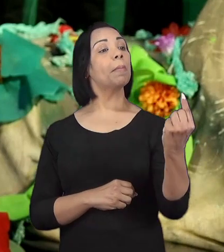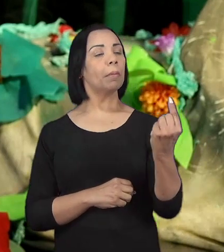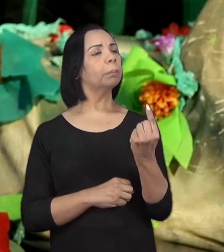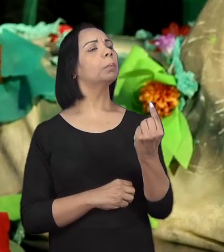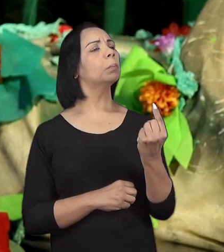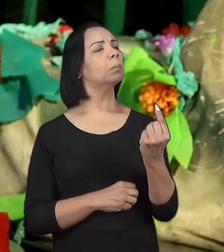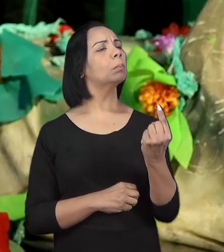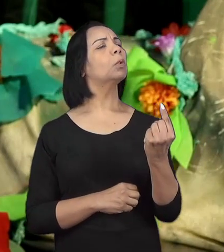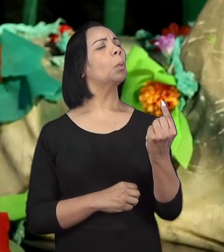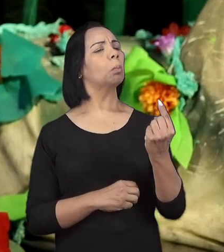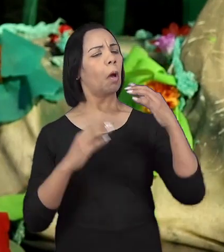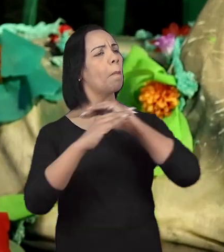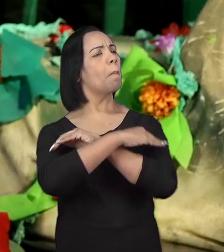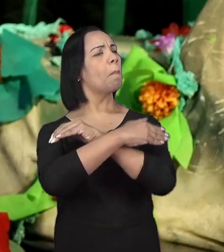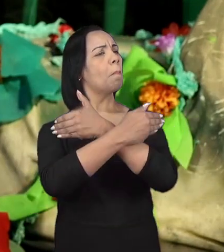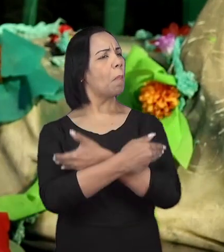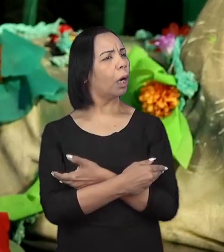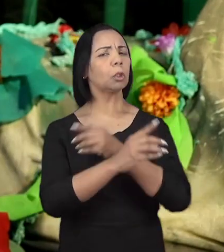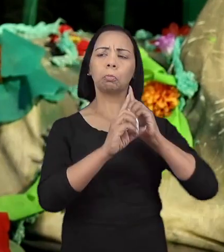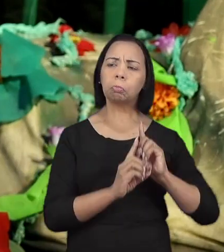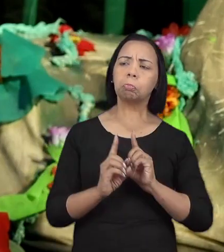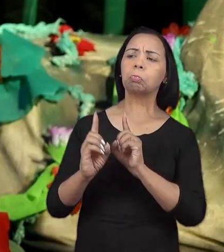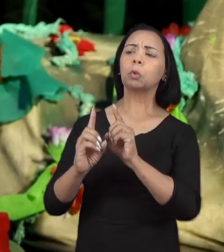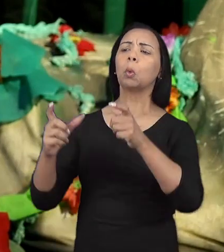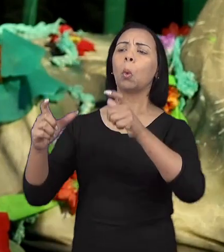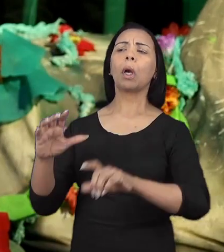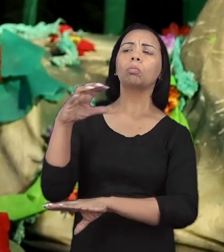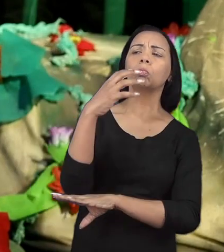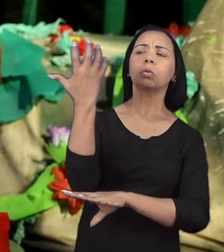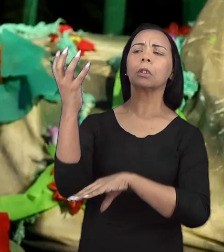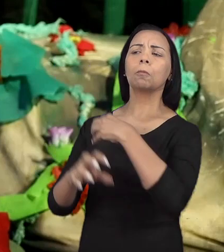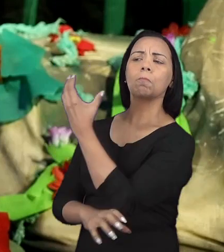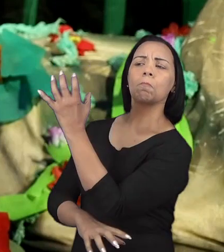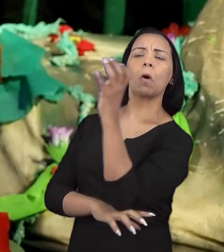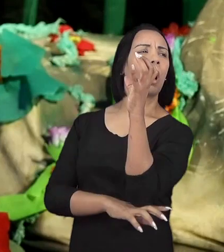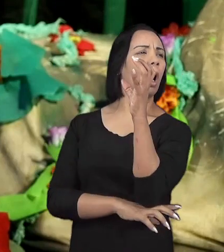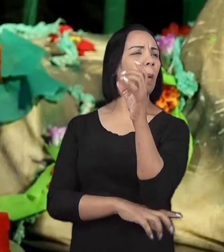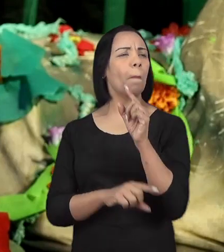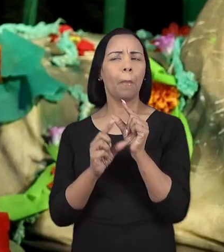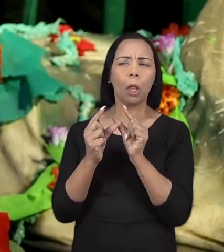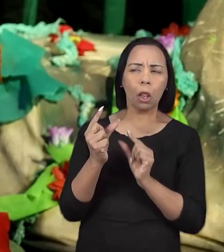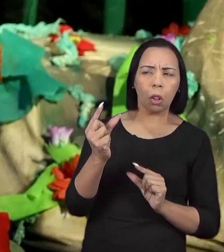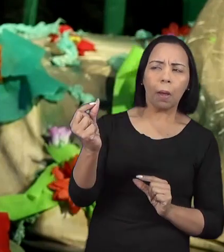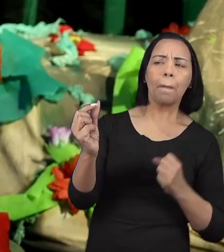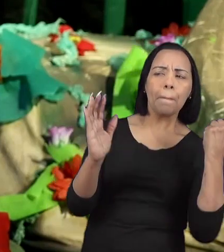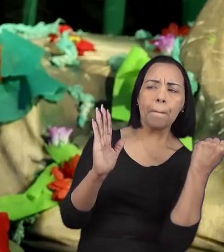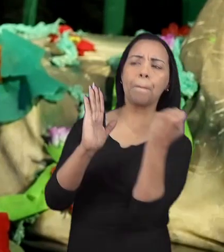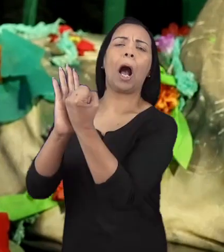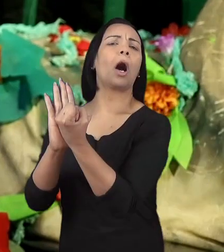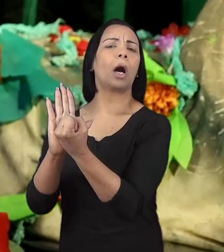confiava e pediu: "Leve Branca de Neve até a floresta. E quando estiver bem longe,